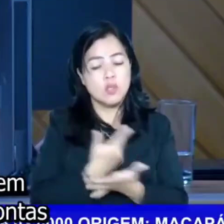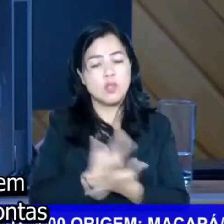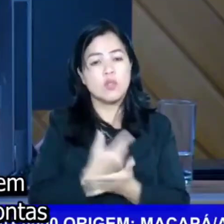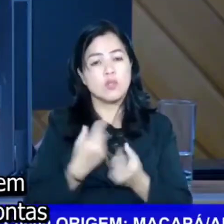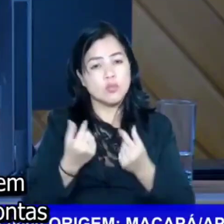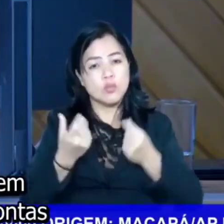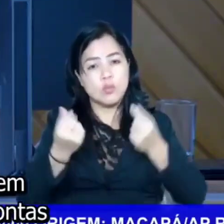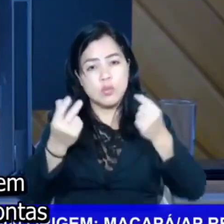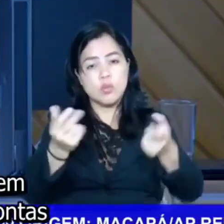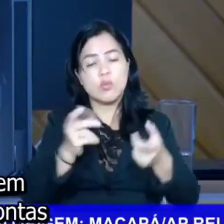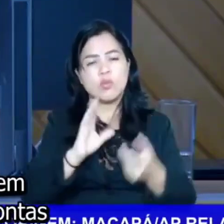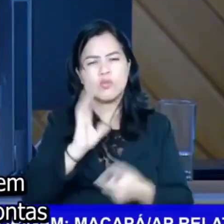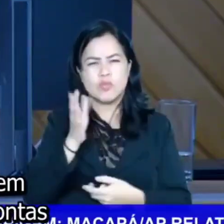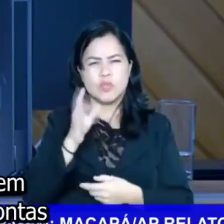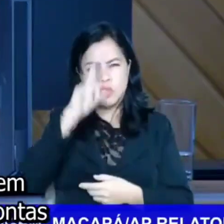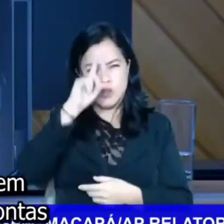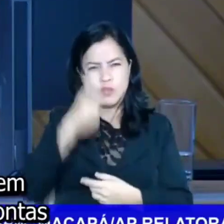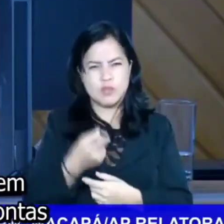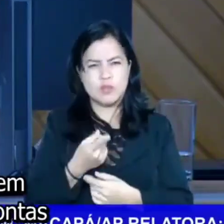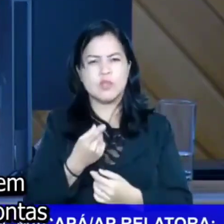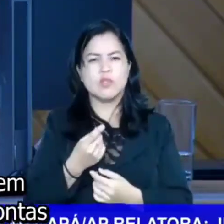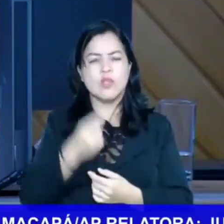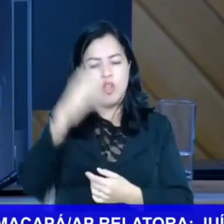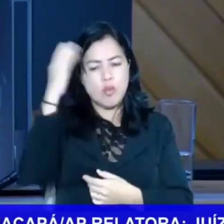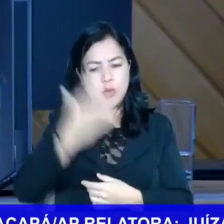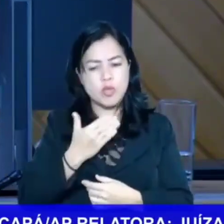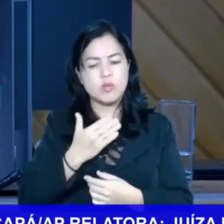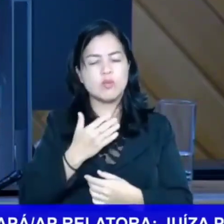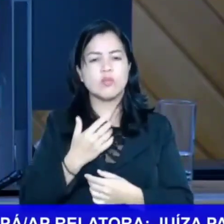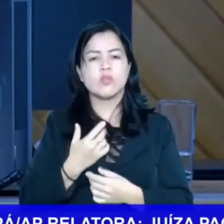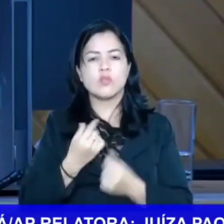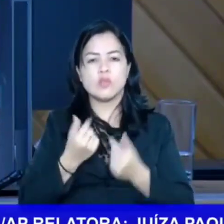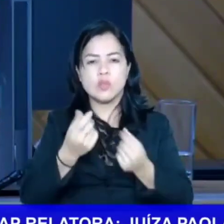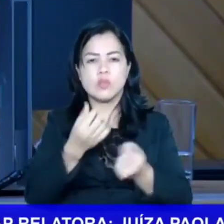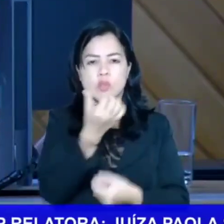do julgamento de prestação de contas